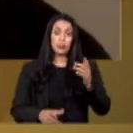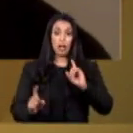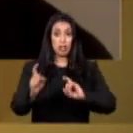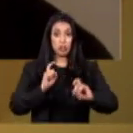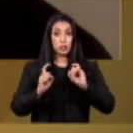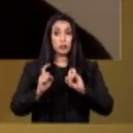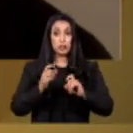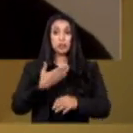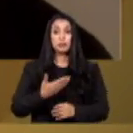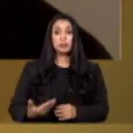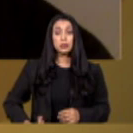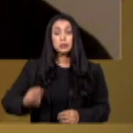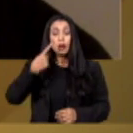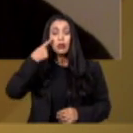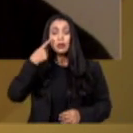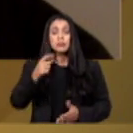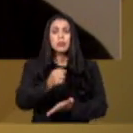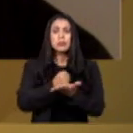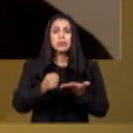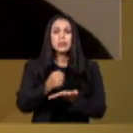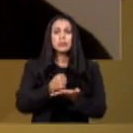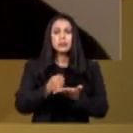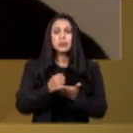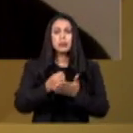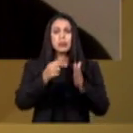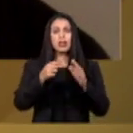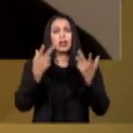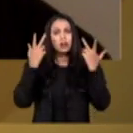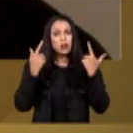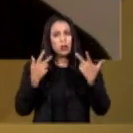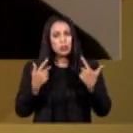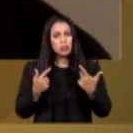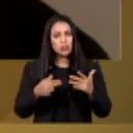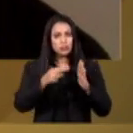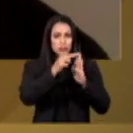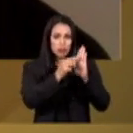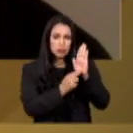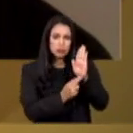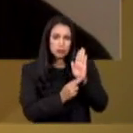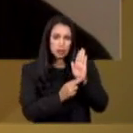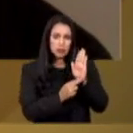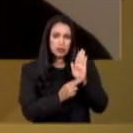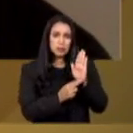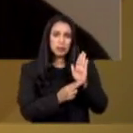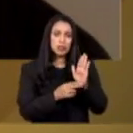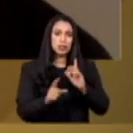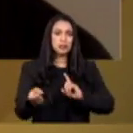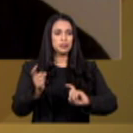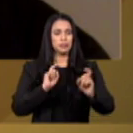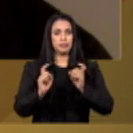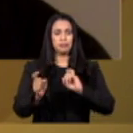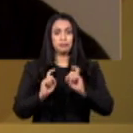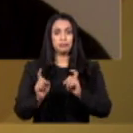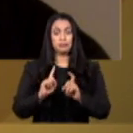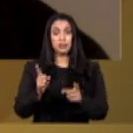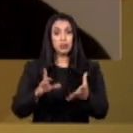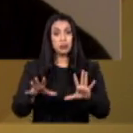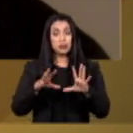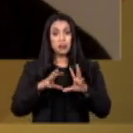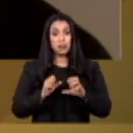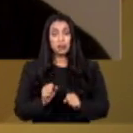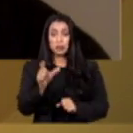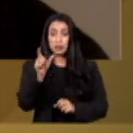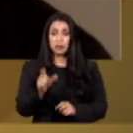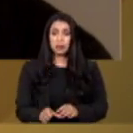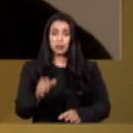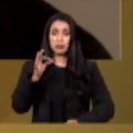pública pode em observância ao princípio da moralidade administrativa e da indisponibilidade será desconsiderada a personalidade